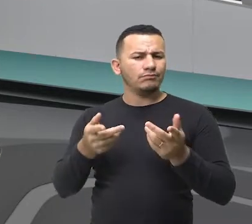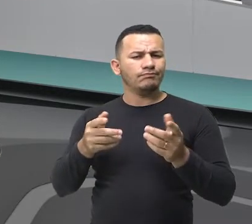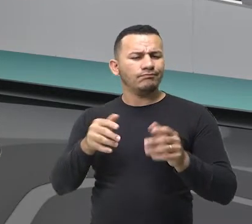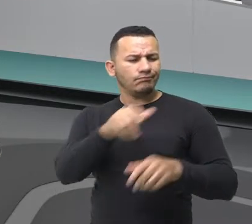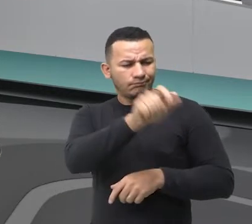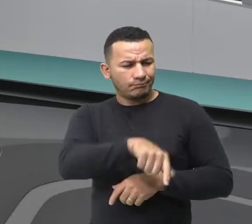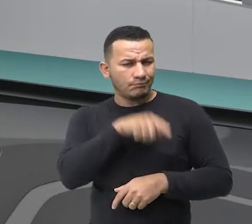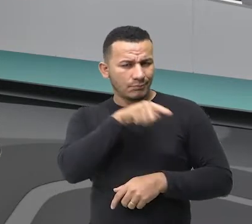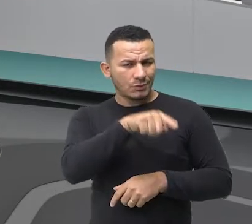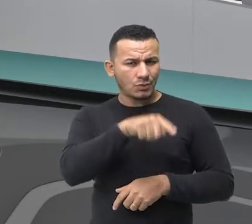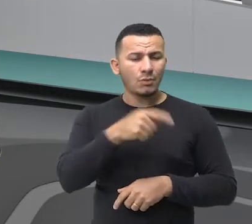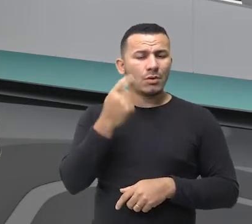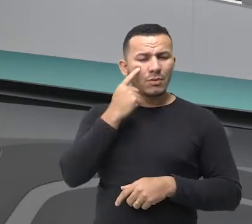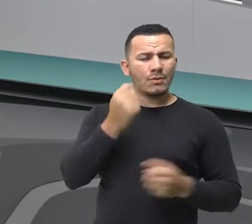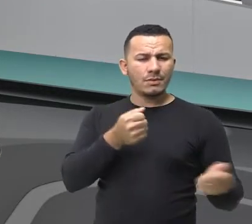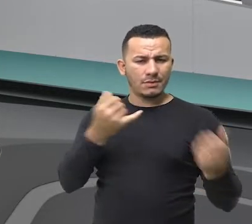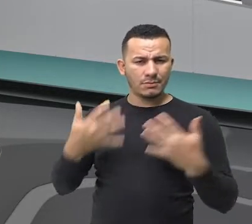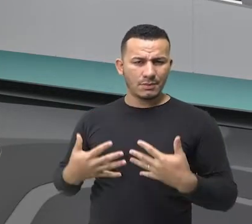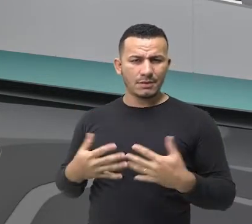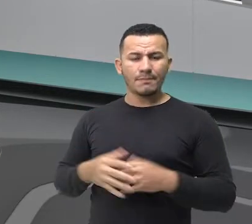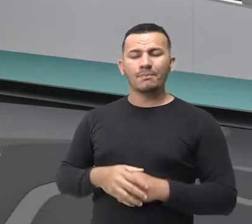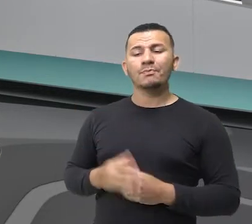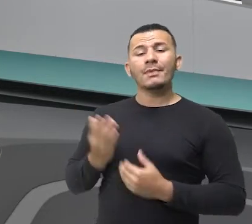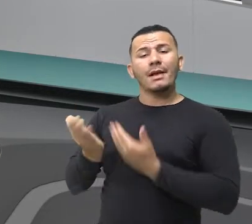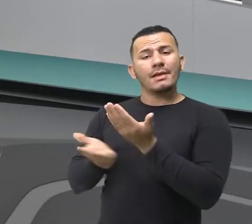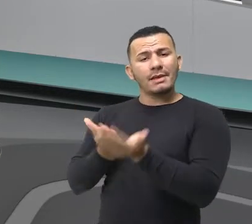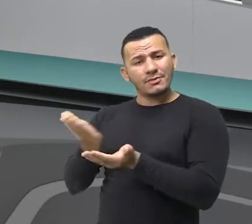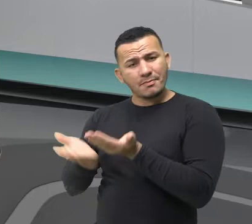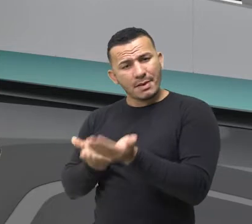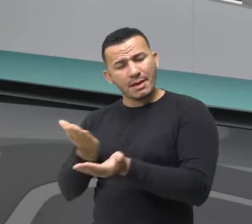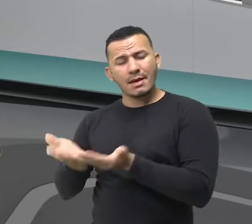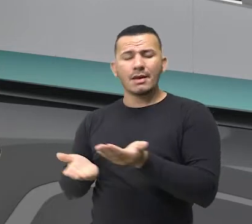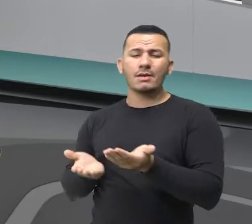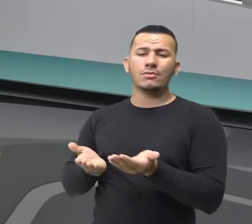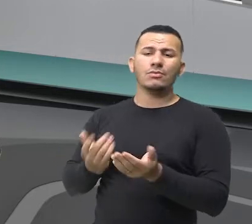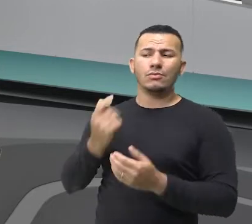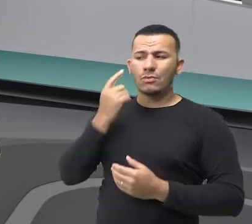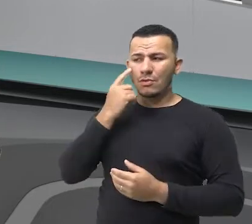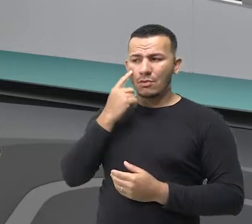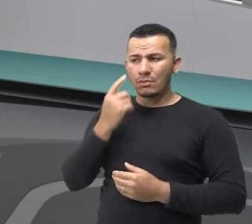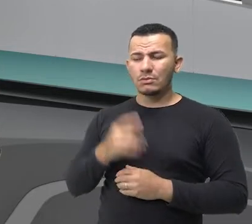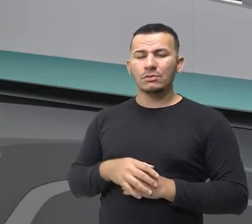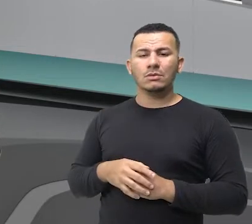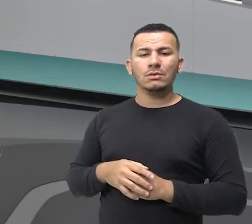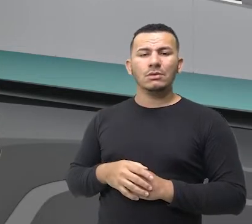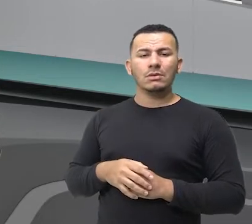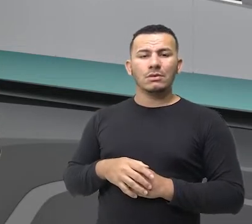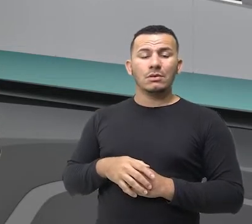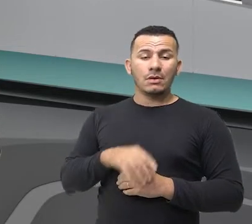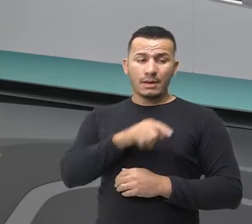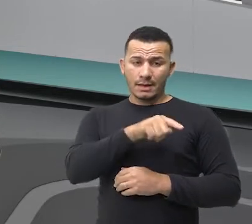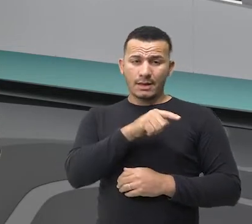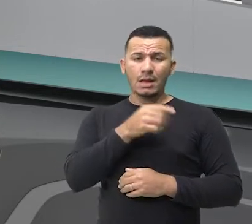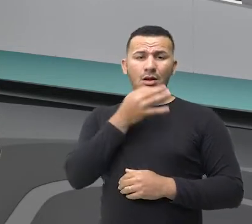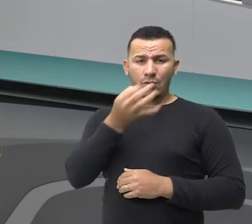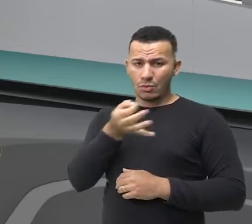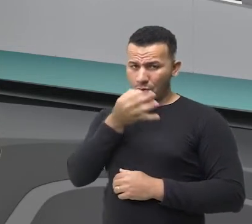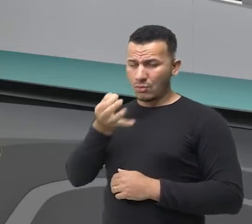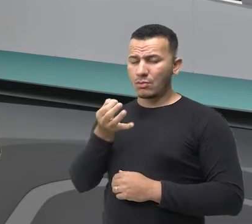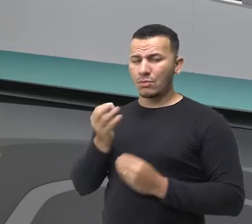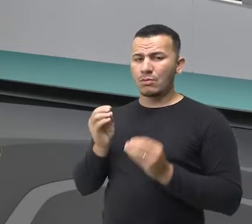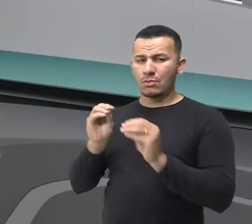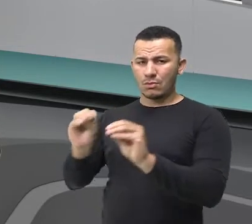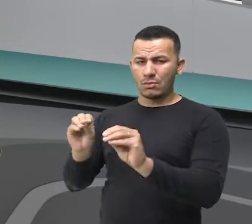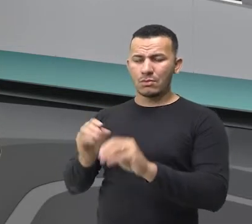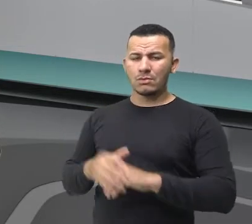Observe que o consumidor diz atendimento um pouco vou até entre um pouquinho mais aqui para que a gente possa